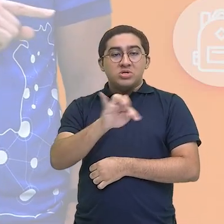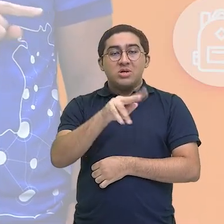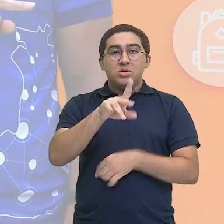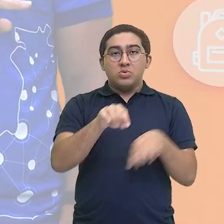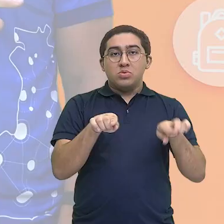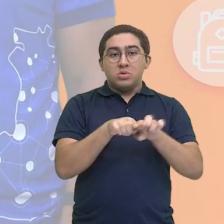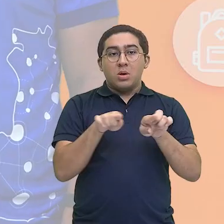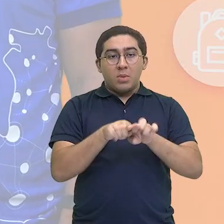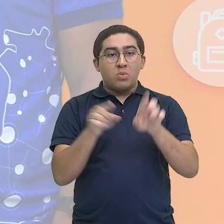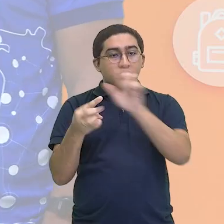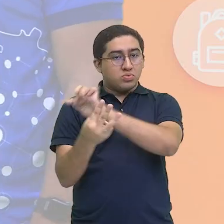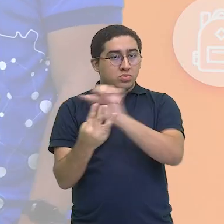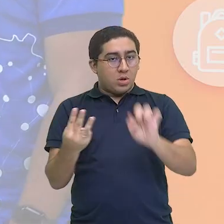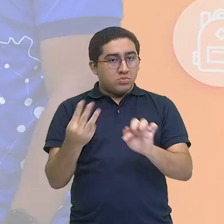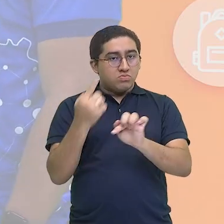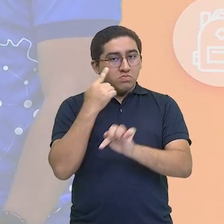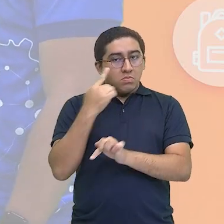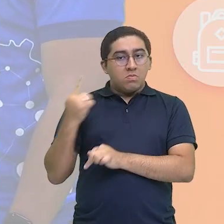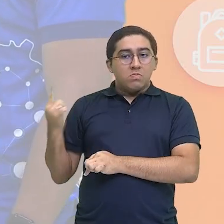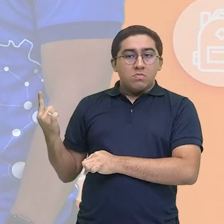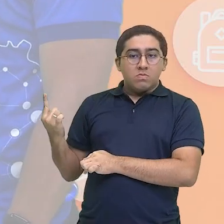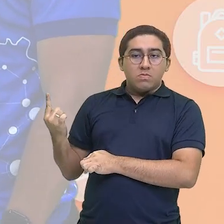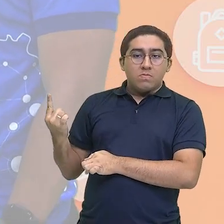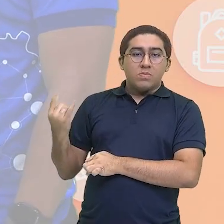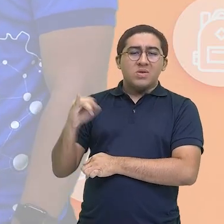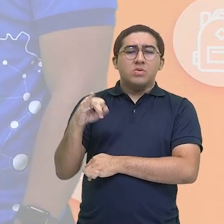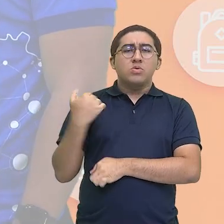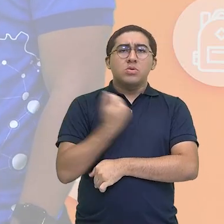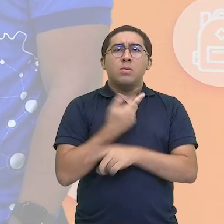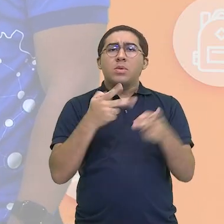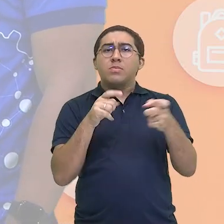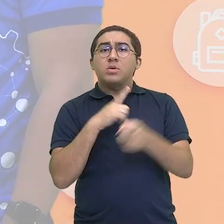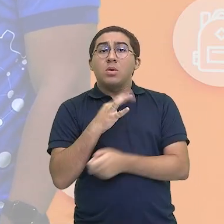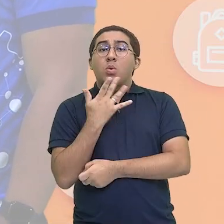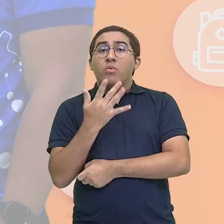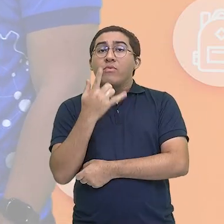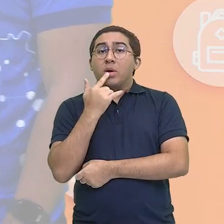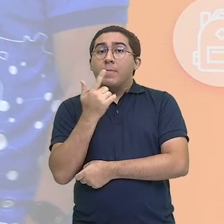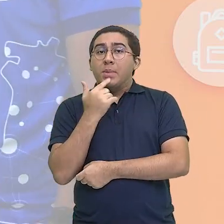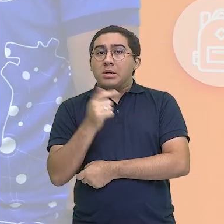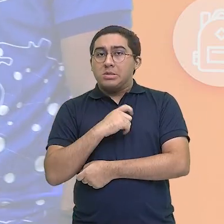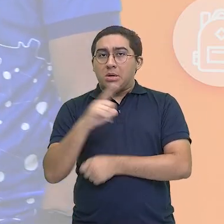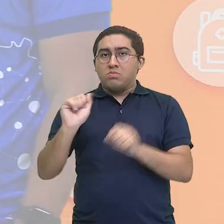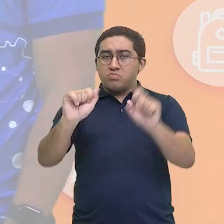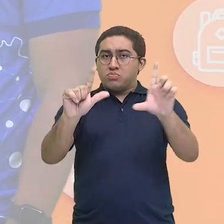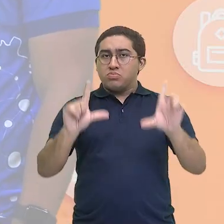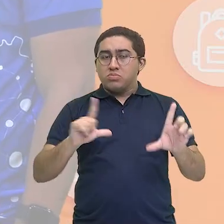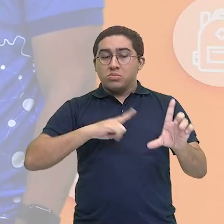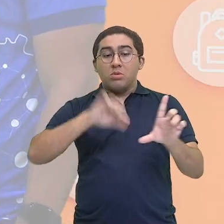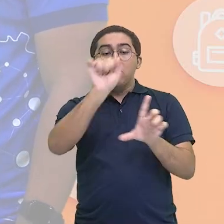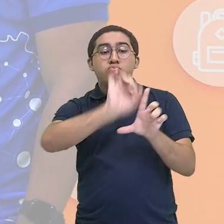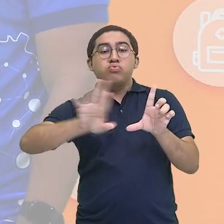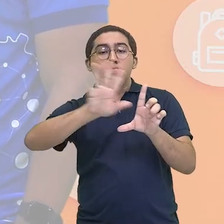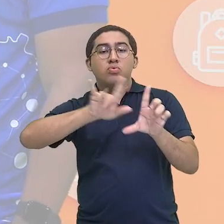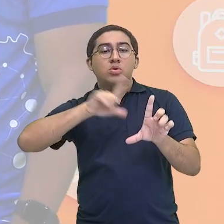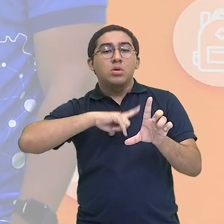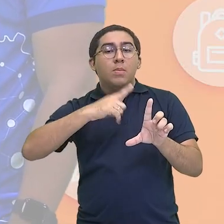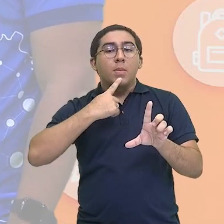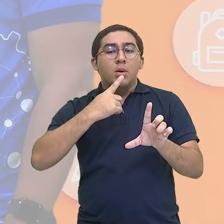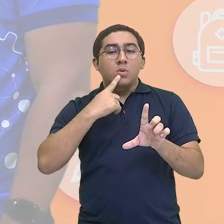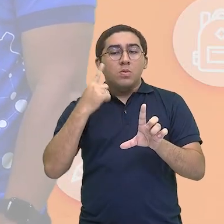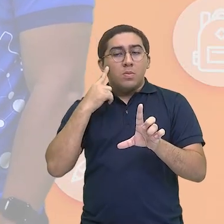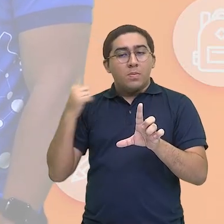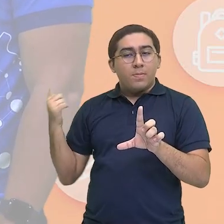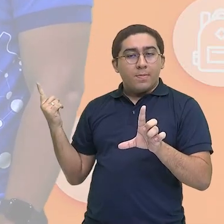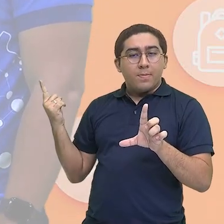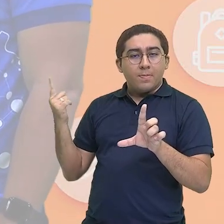e os dobramentos modernos. Quando a gente olha só essa parte que está em vermelho aqui na nossa tela, né, essa partezinha aqui